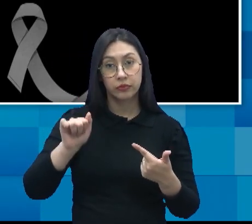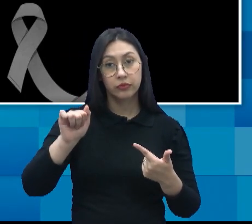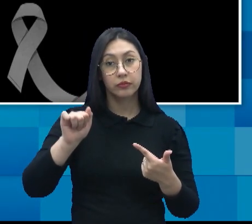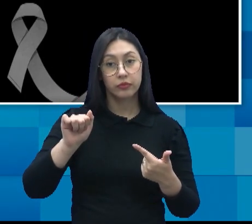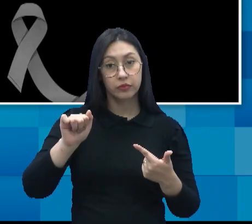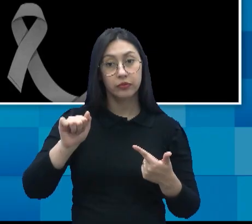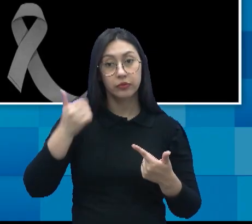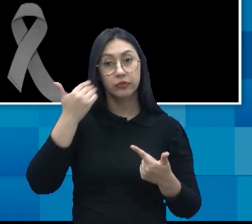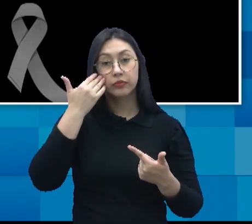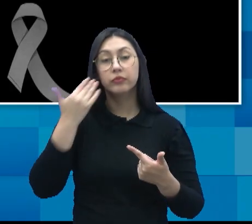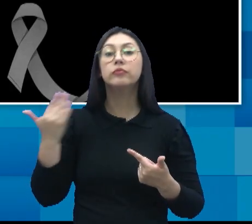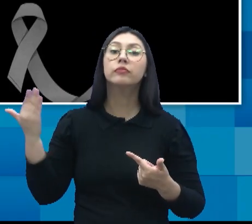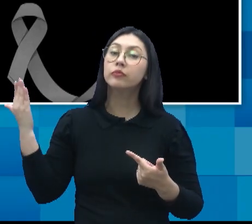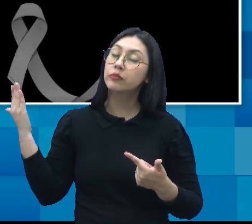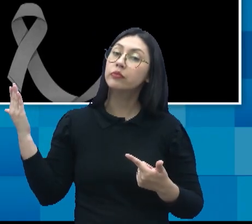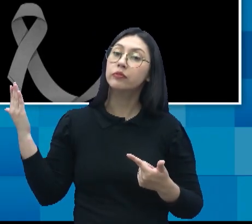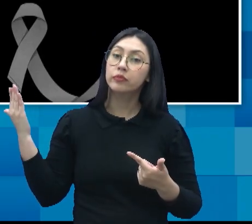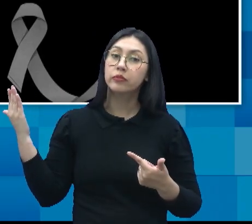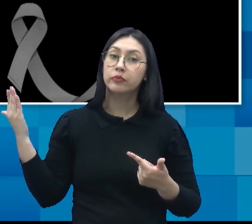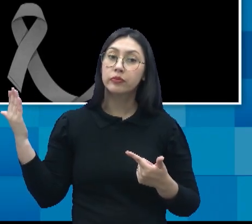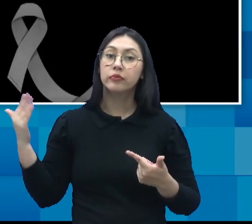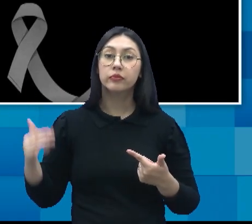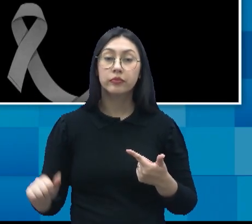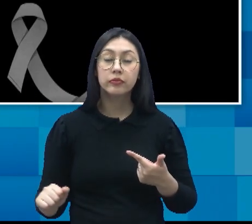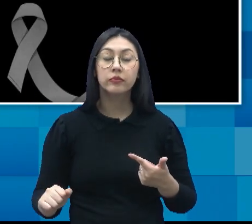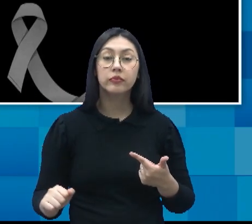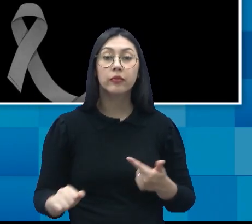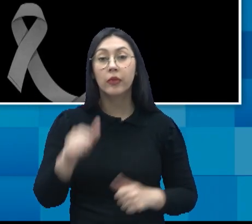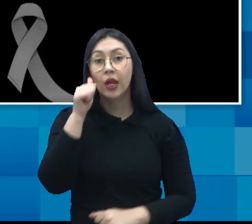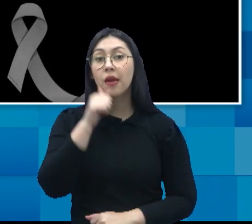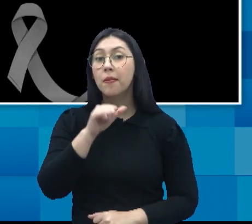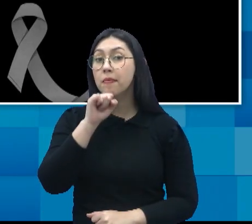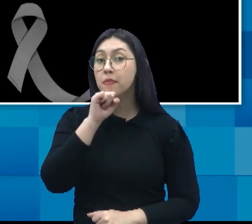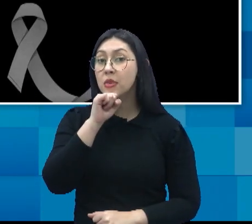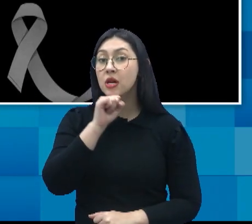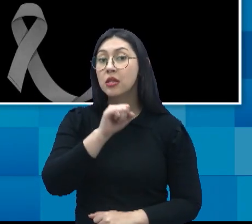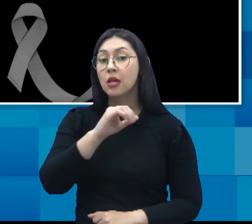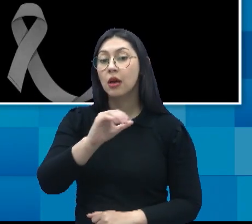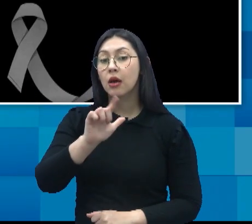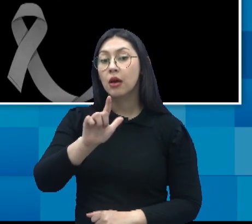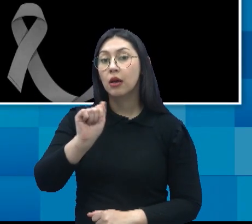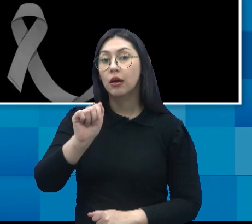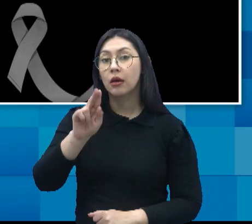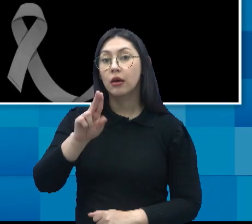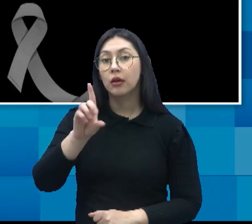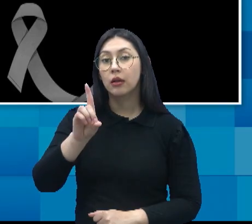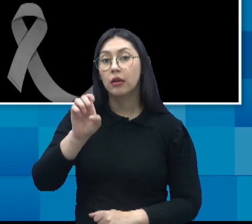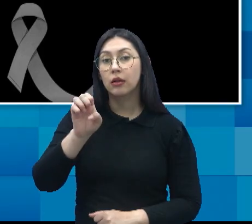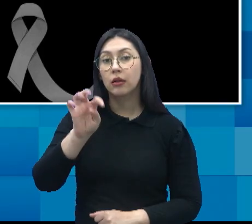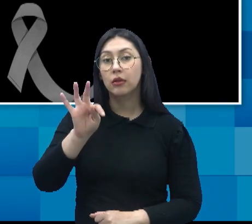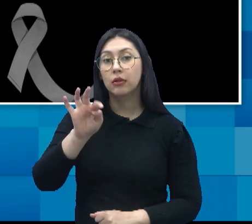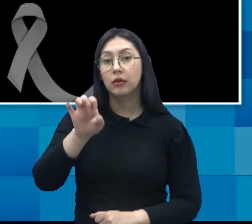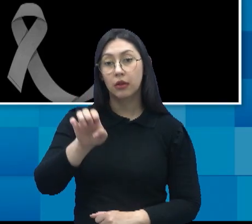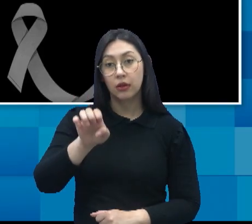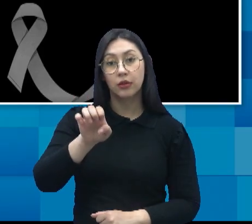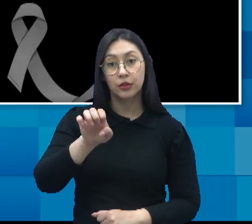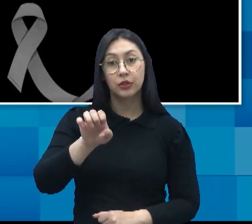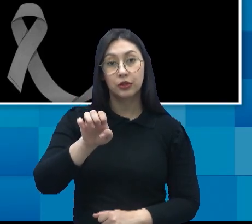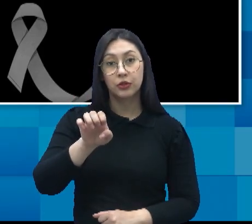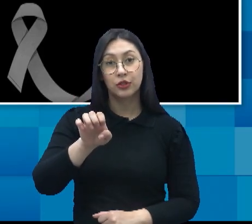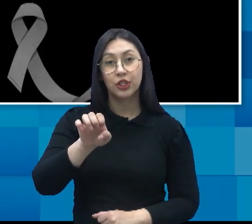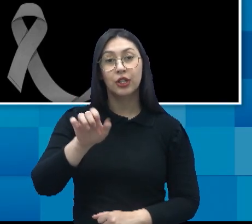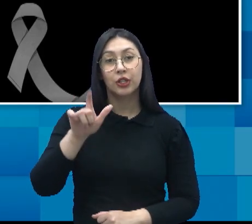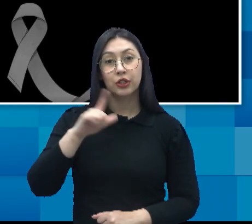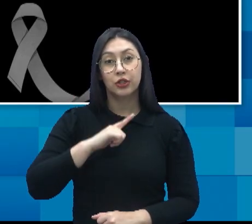Medeiros Araújo. Dona Maria Aparecida, ela é mãe da Claudete, lá da paróquia Santo Agostinho, né? Ela estava passando por um